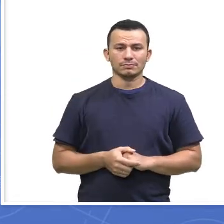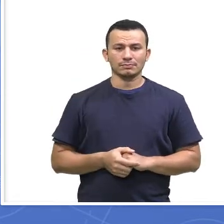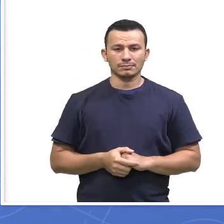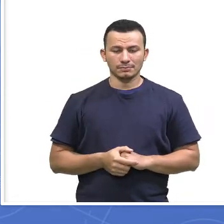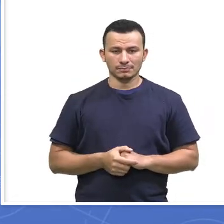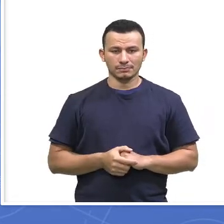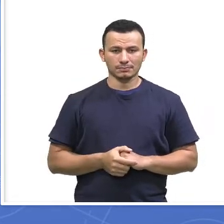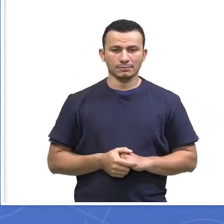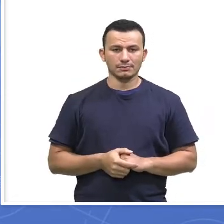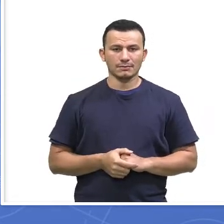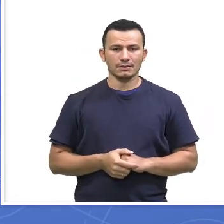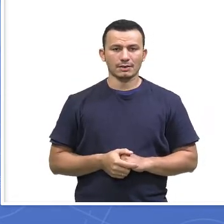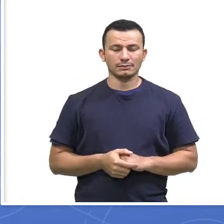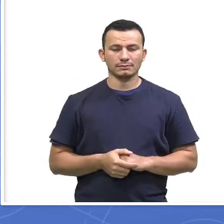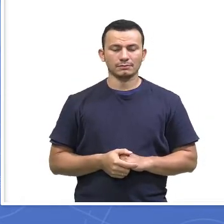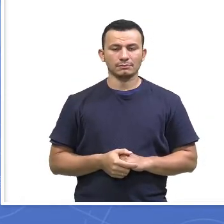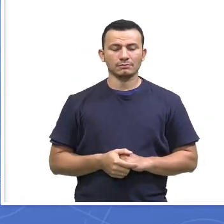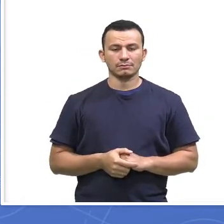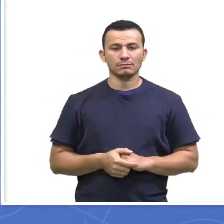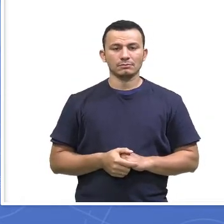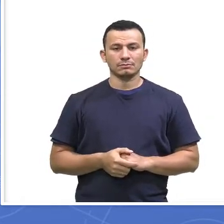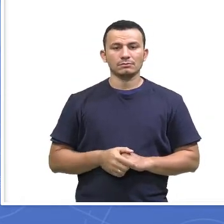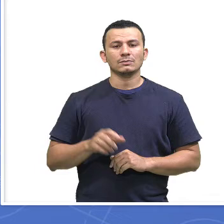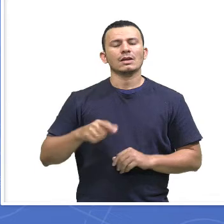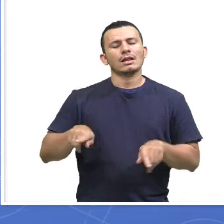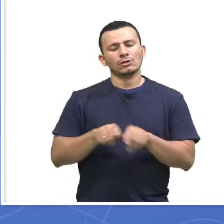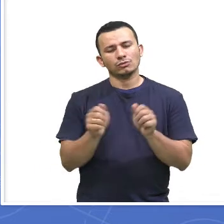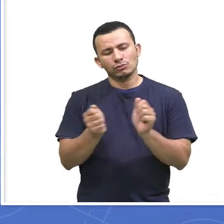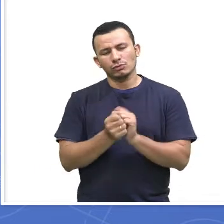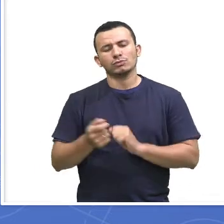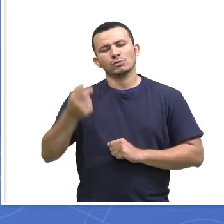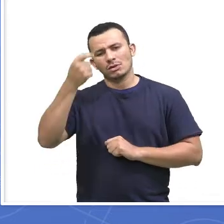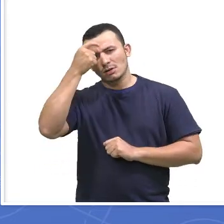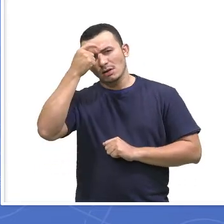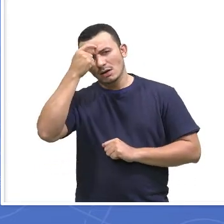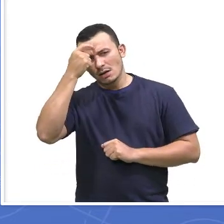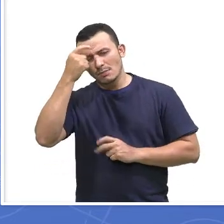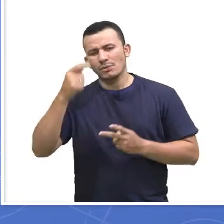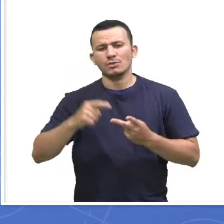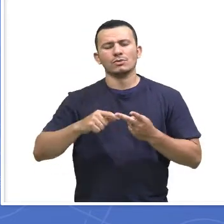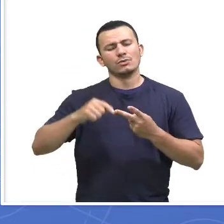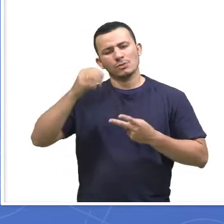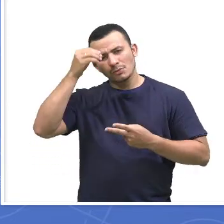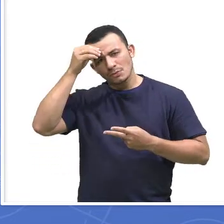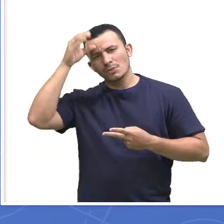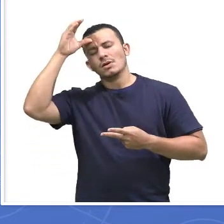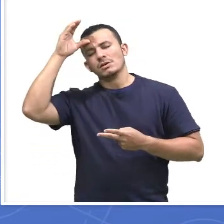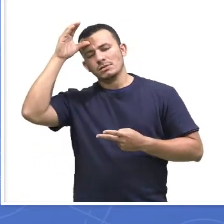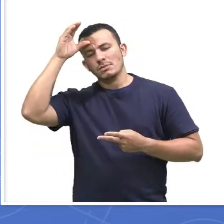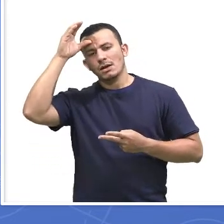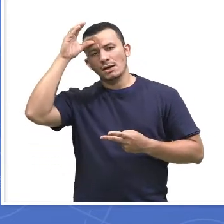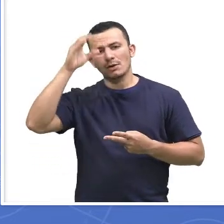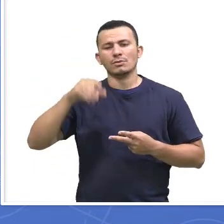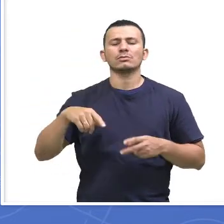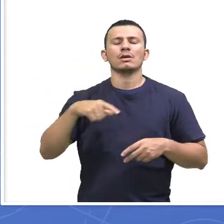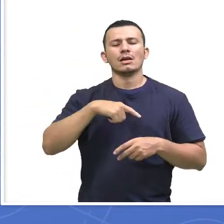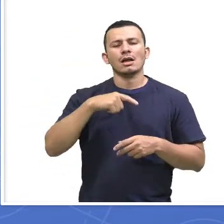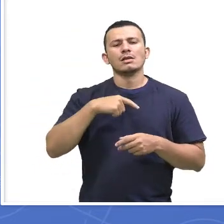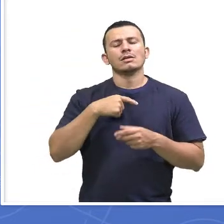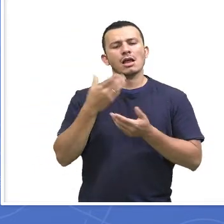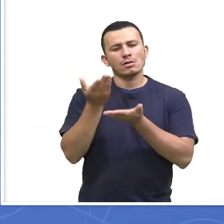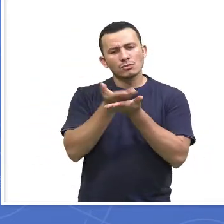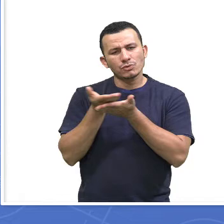Então, que está ligado com o racionalismo, que está ligado com o conhecimento, que tem como base, então,